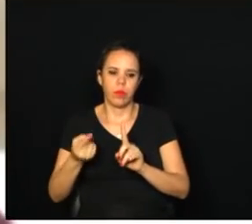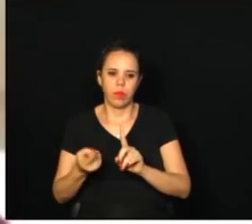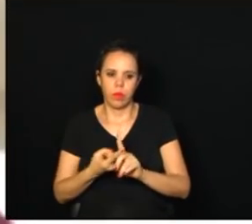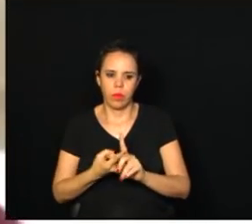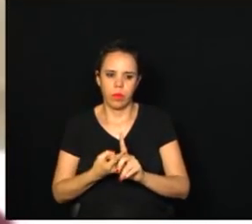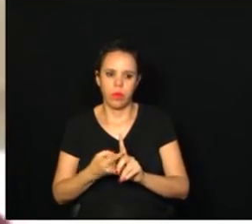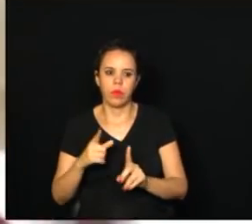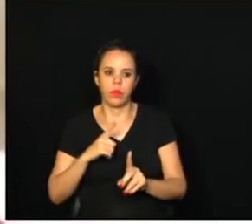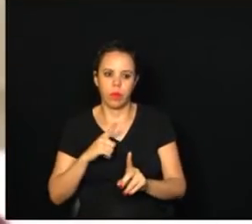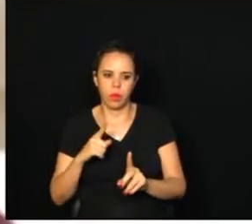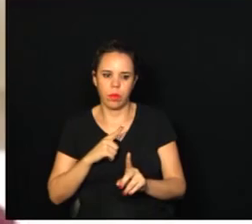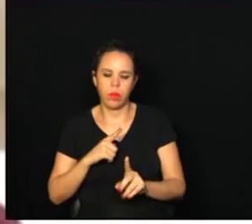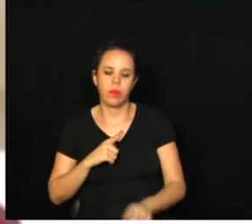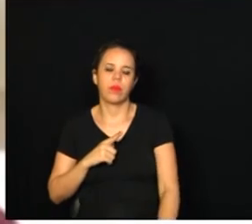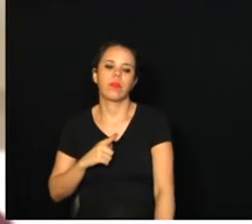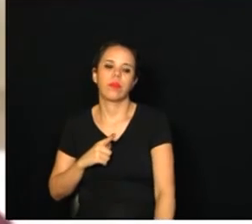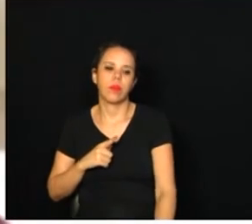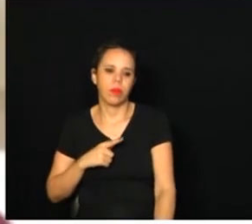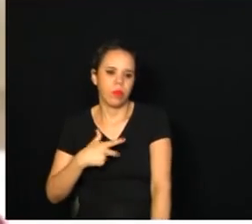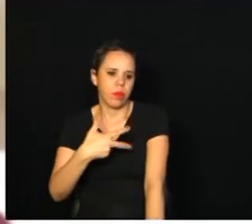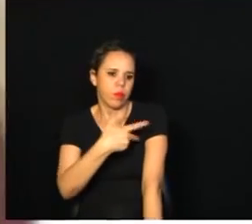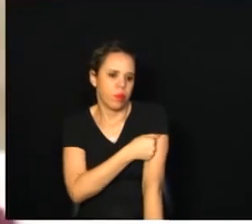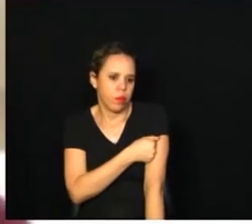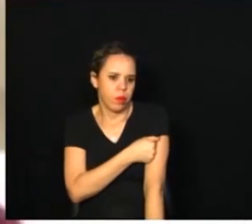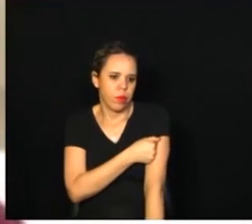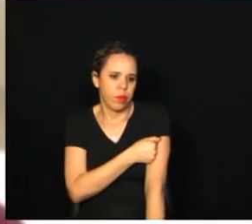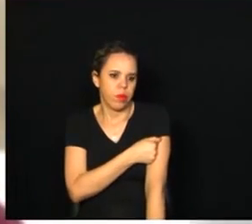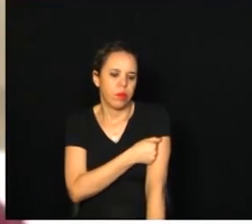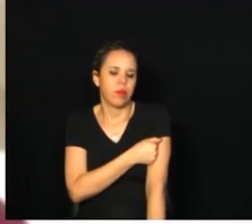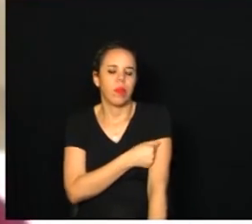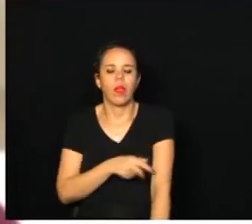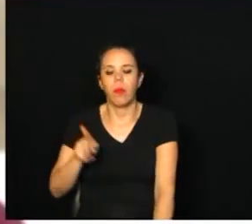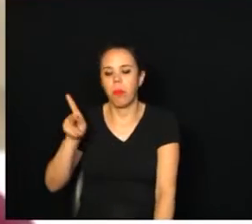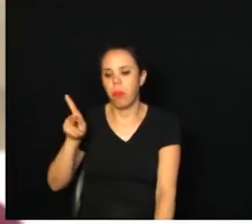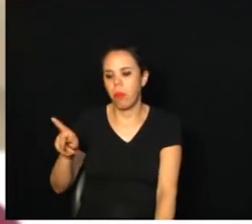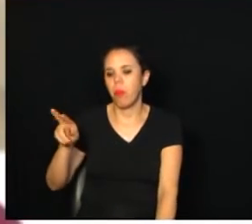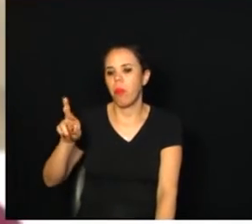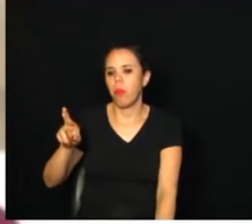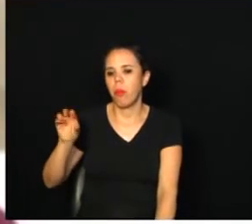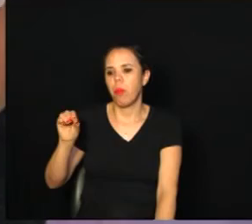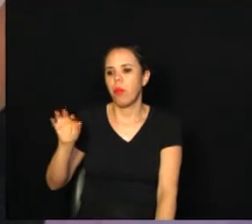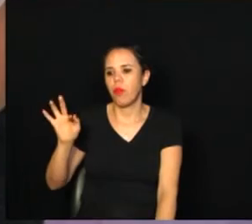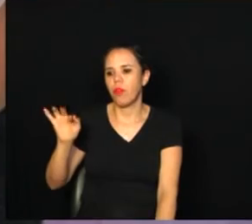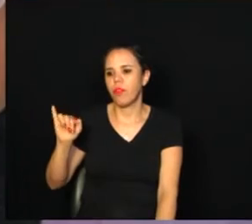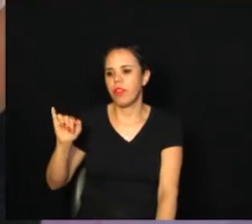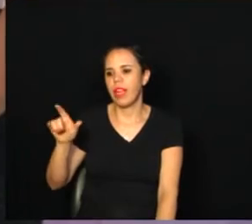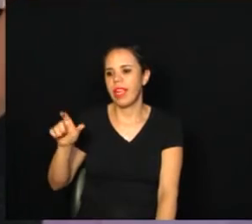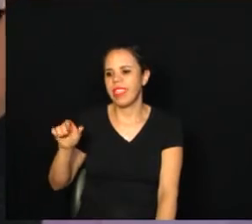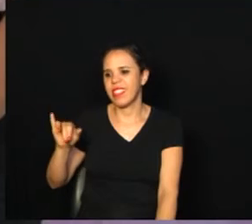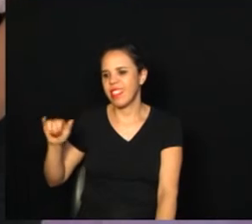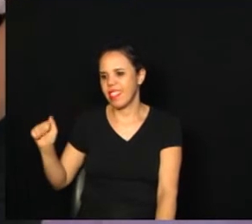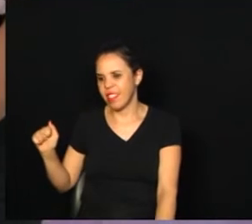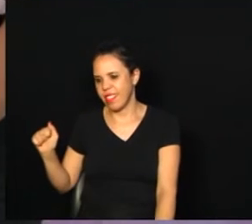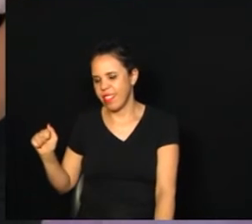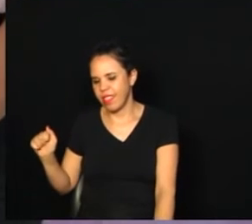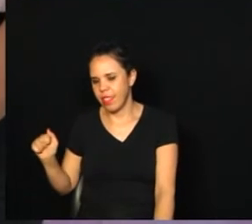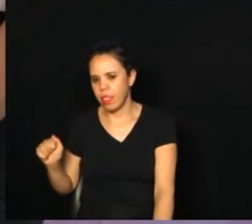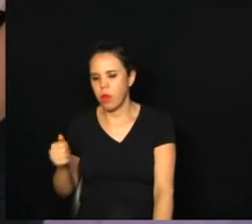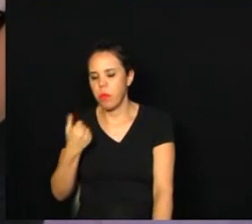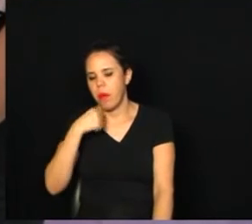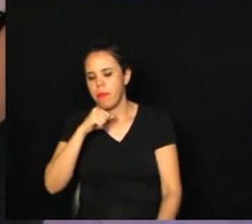trombose, mas, infelizmente, ela vai apresentar uma trombose na placenta, que pode levar ou